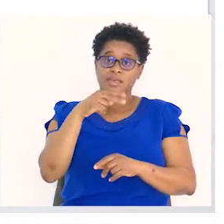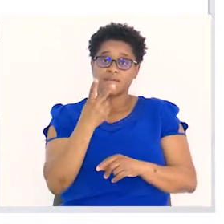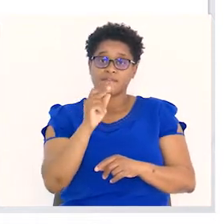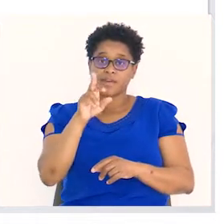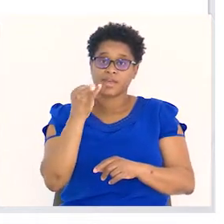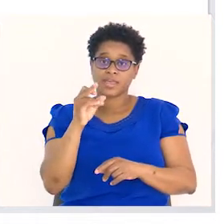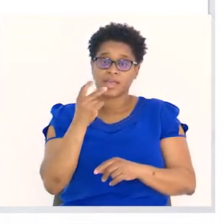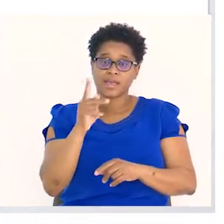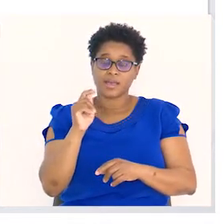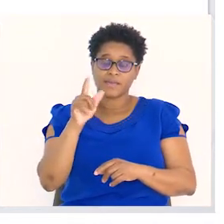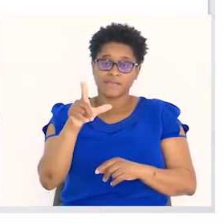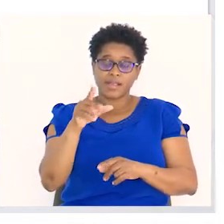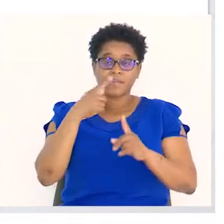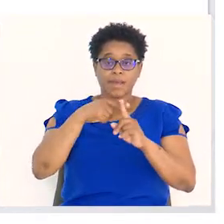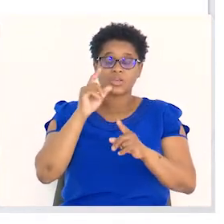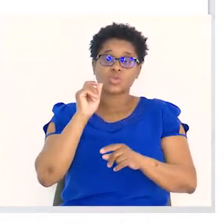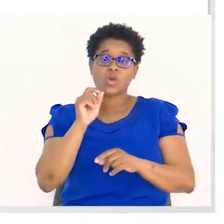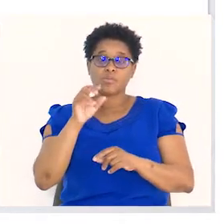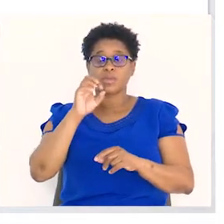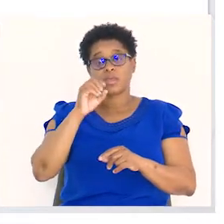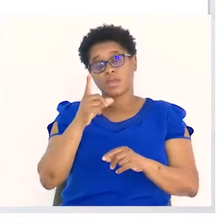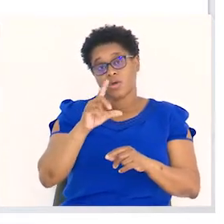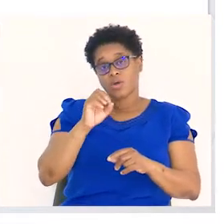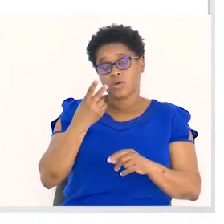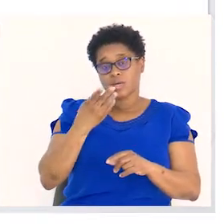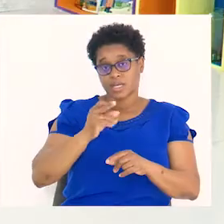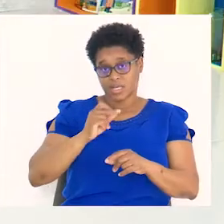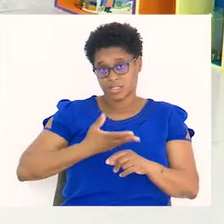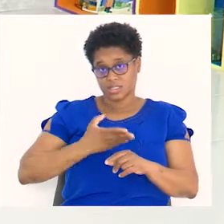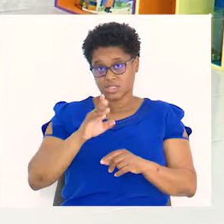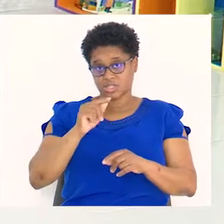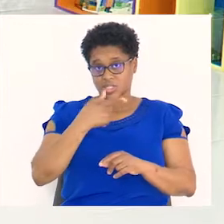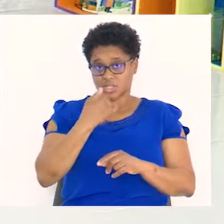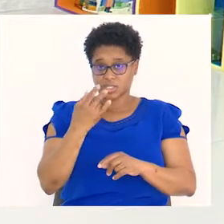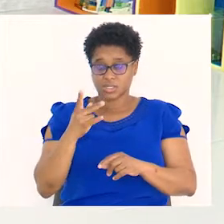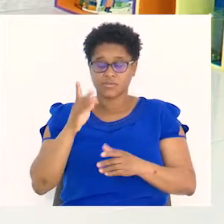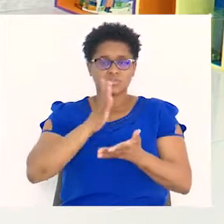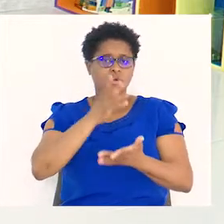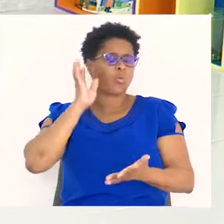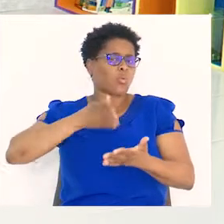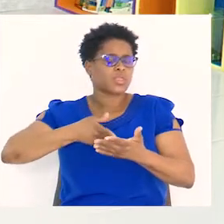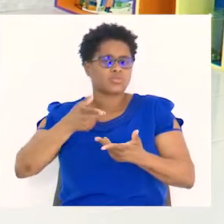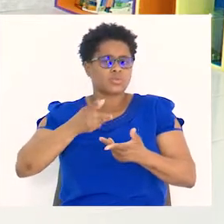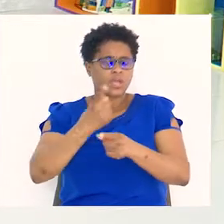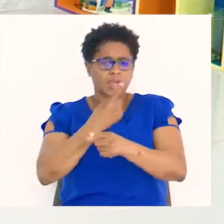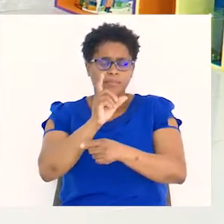ou adjetivo. Então, só o último elemento passa para o plural. Tens aqui algum